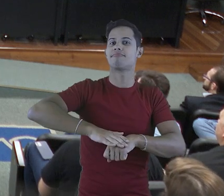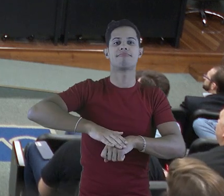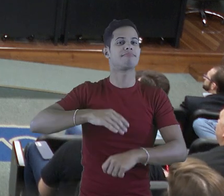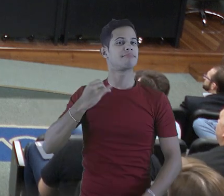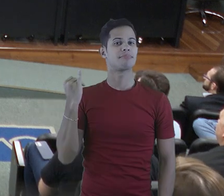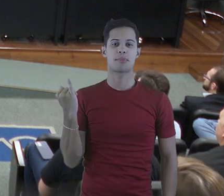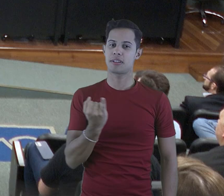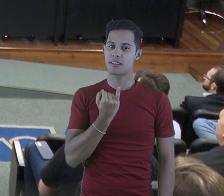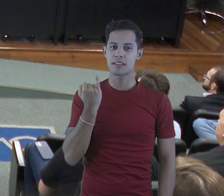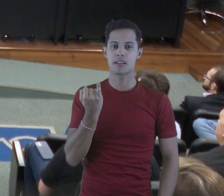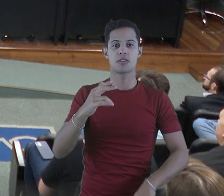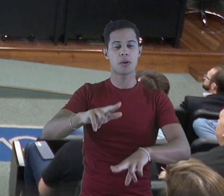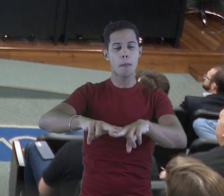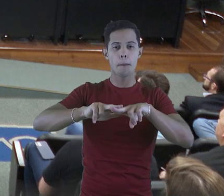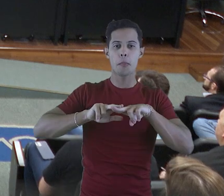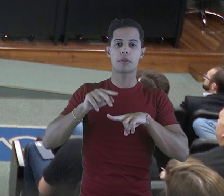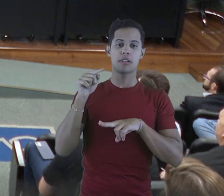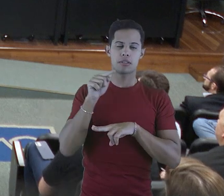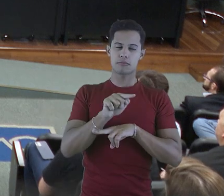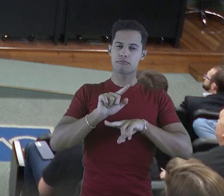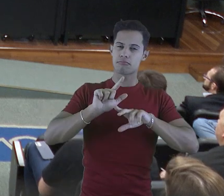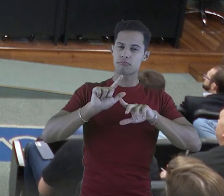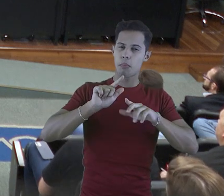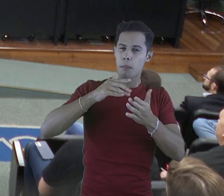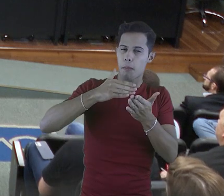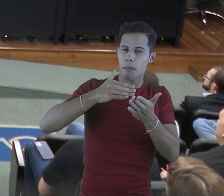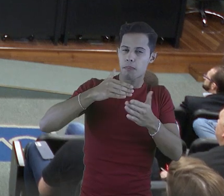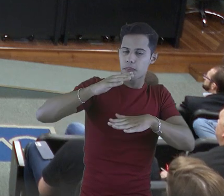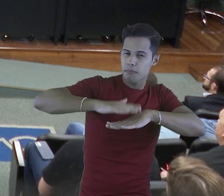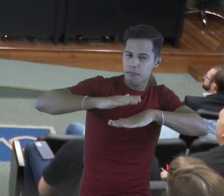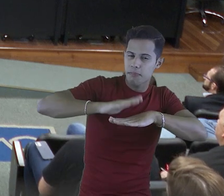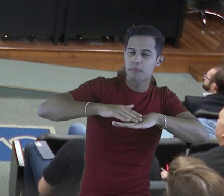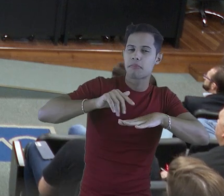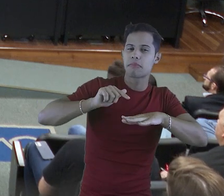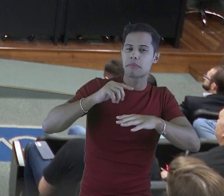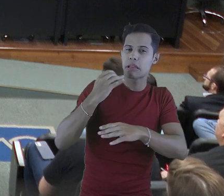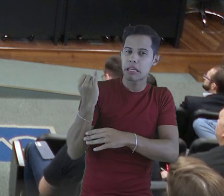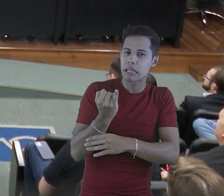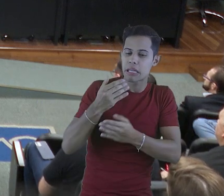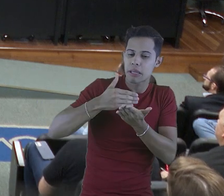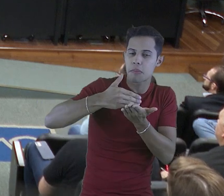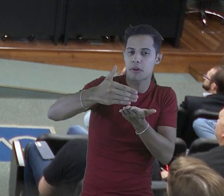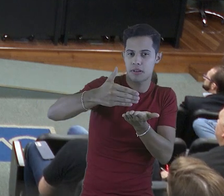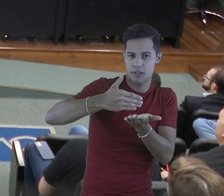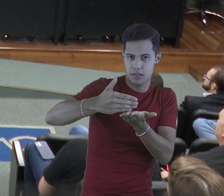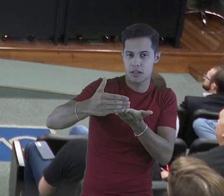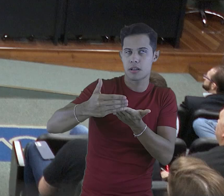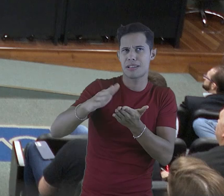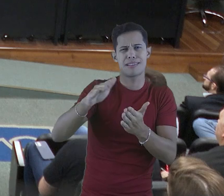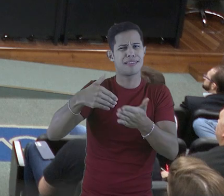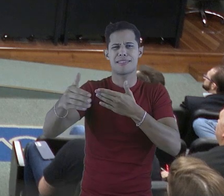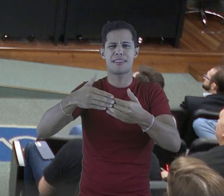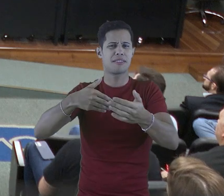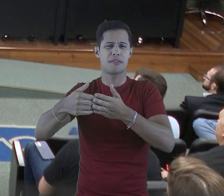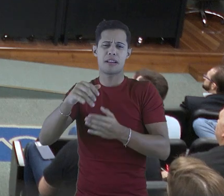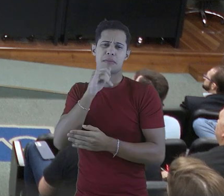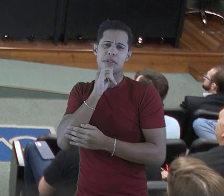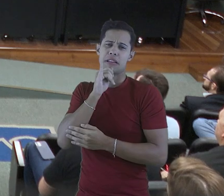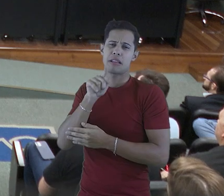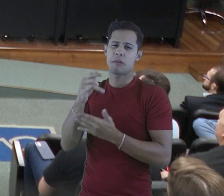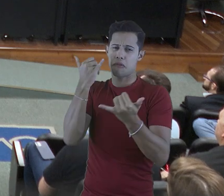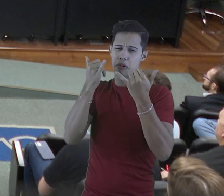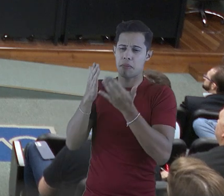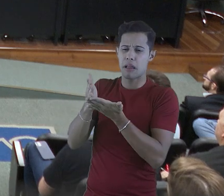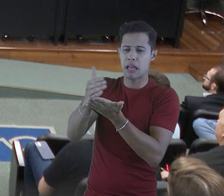adianta eu falar fazer entrevista com o gabinete e dizer assim você capta dado de CPF e para que mas isso é um dado